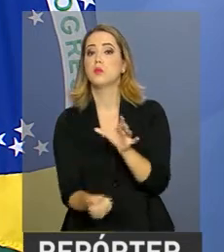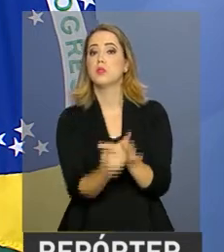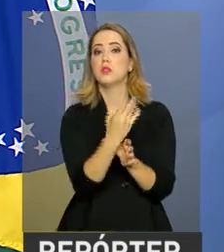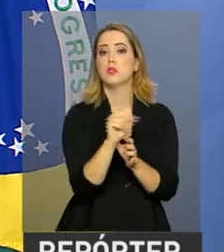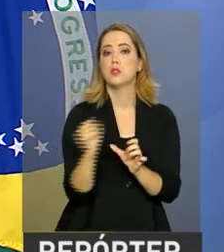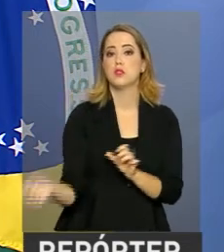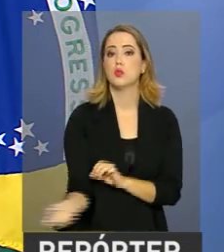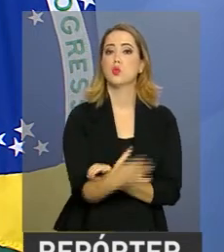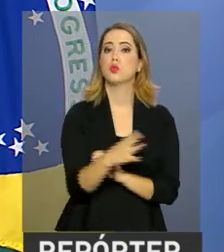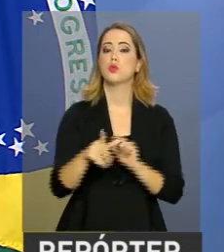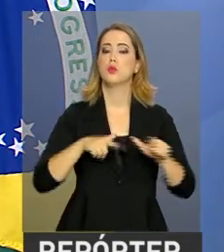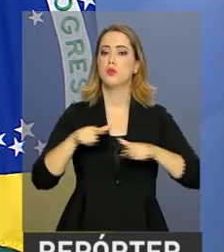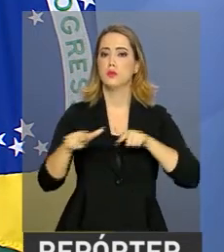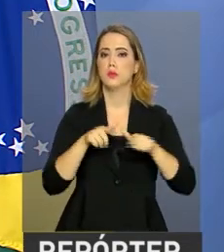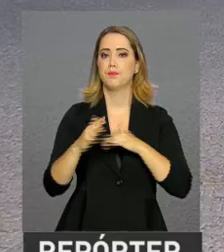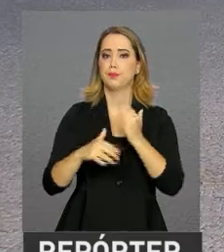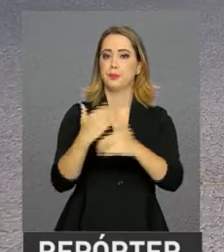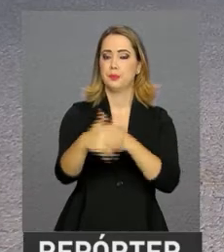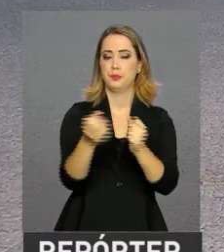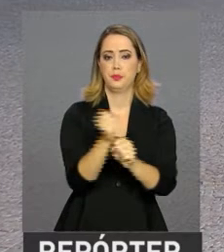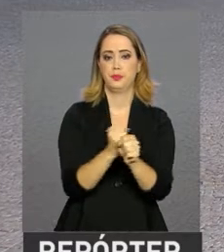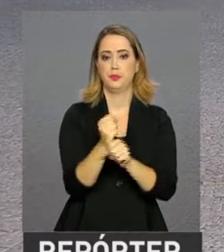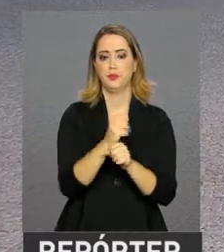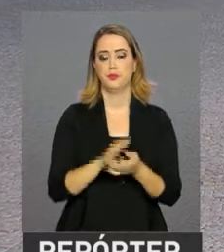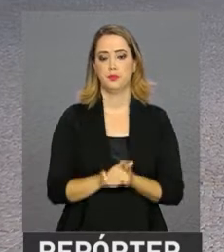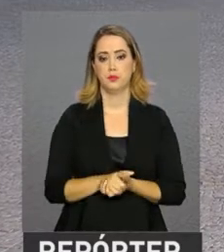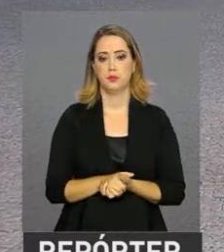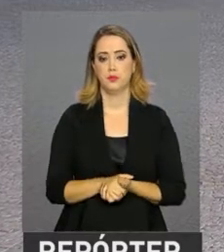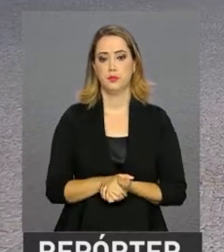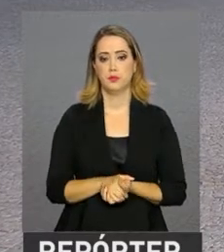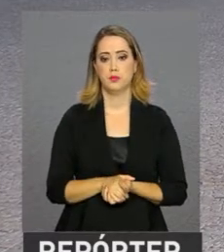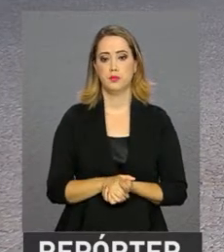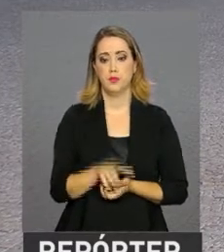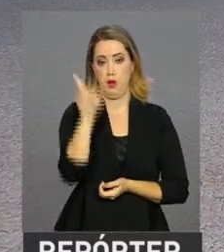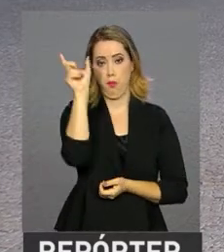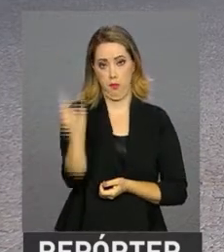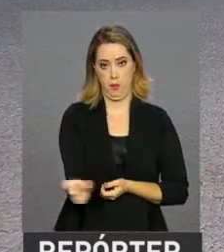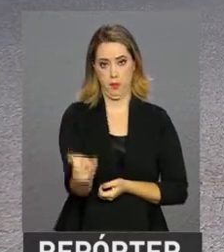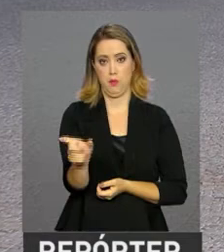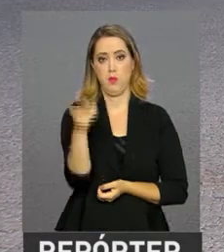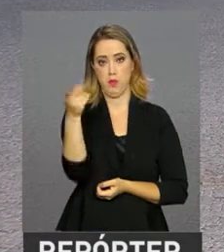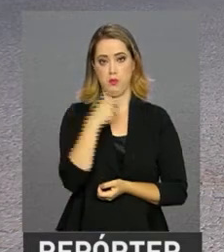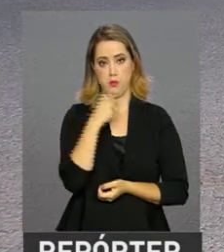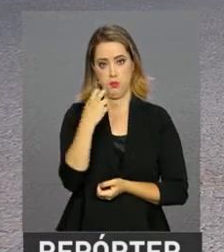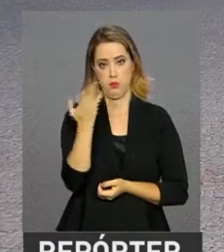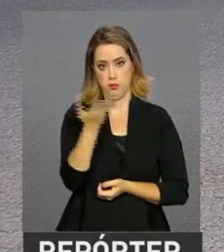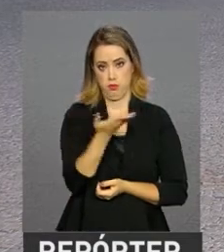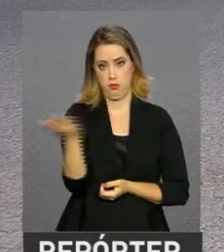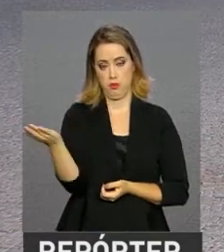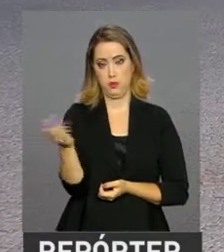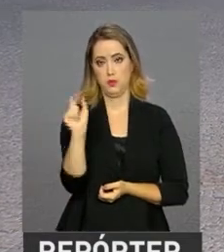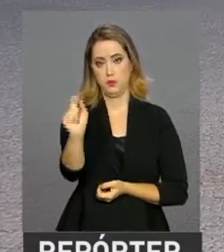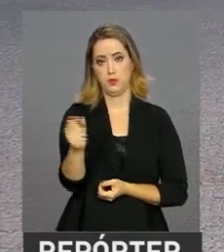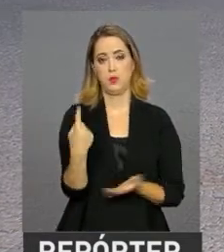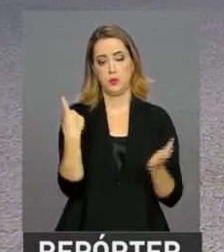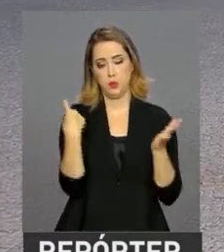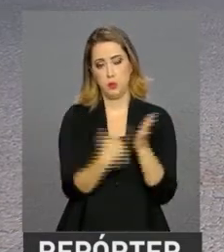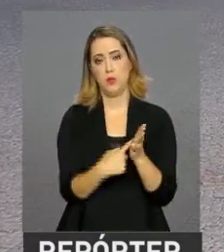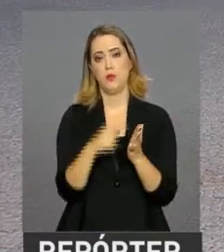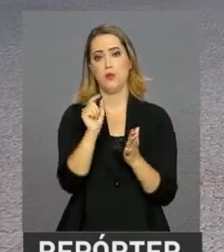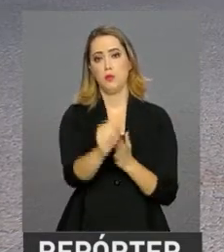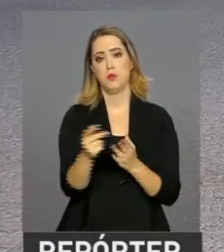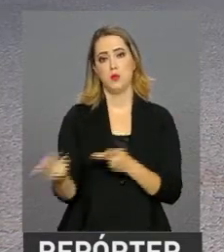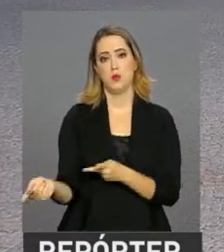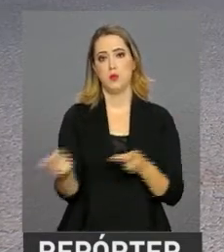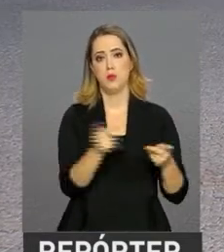novos empregos ao longo do ano. E o porta-voz da Presidência da República ainda confirmou a visita oficial do